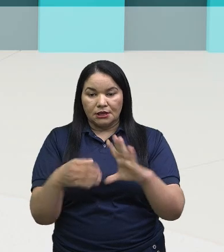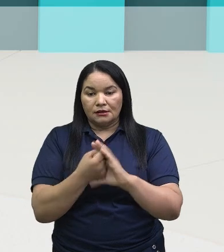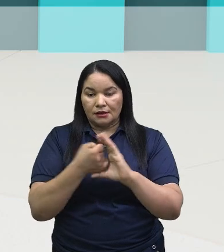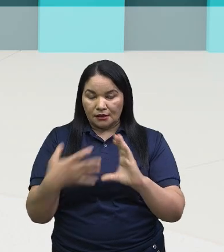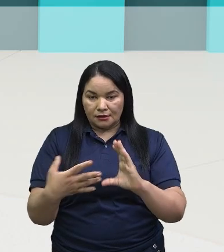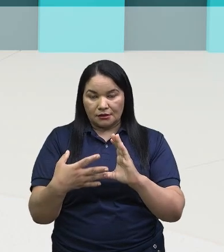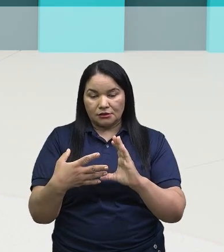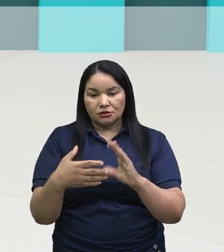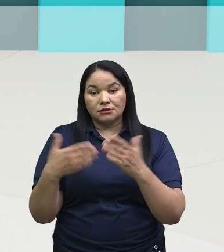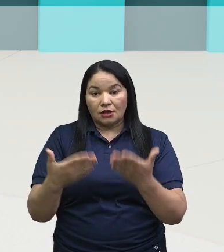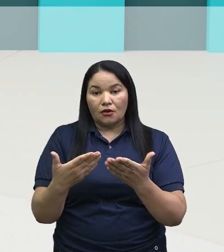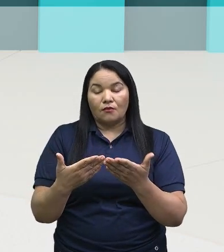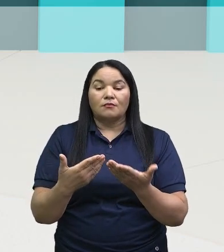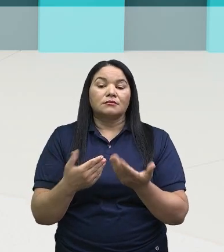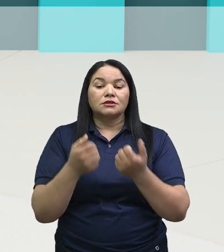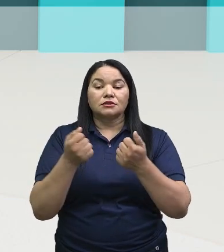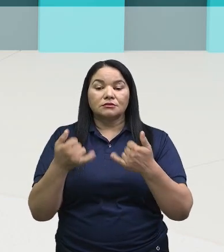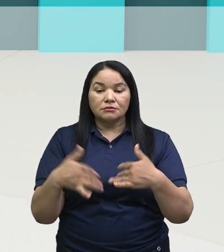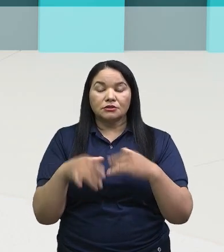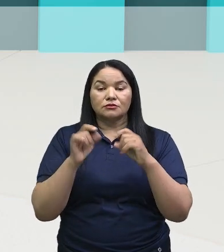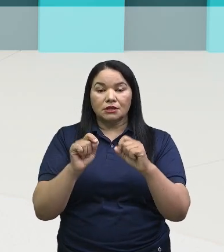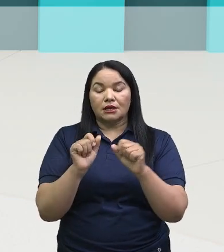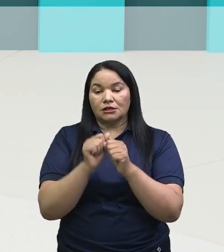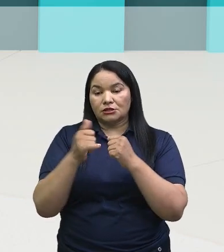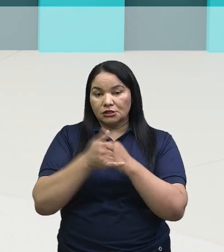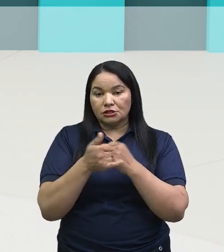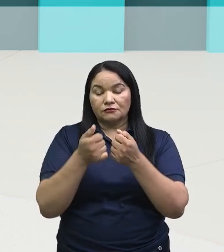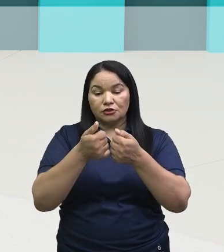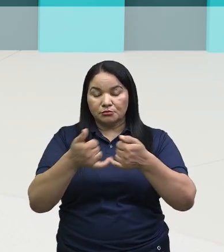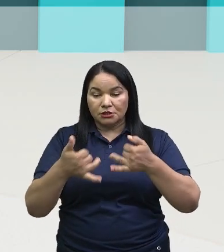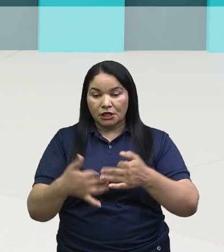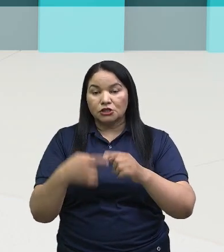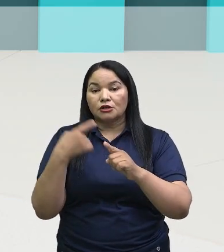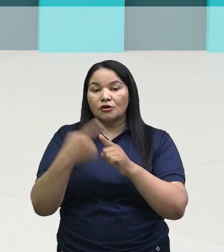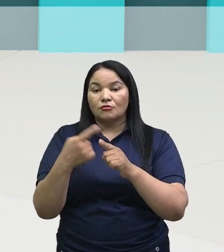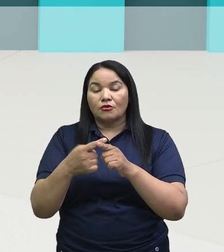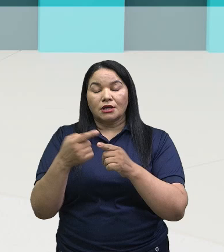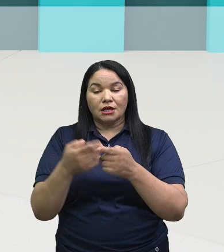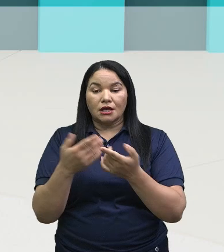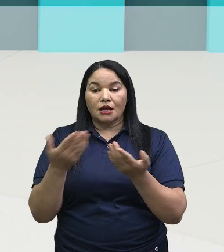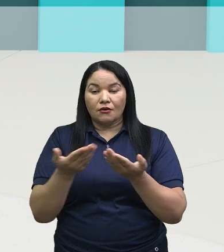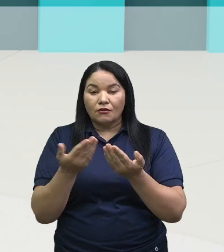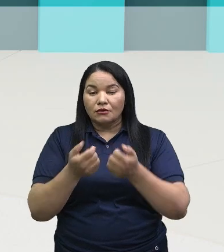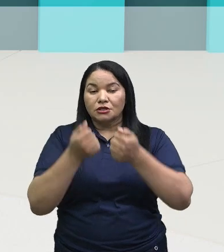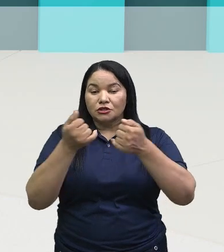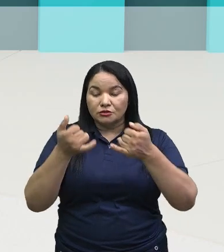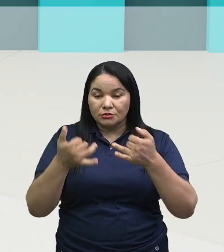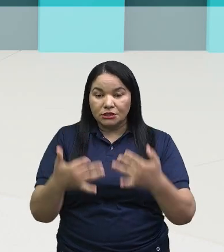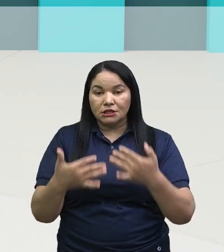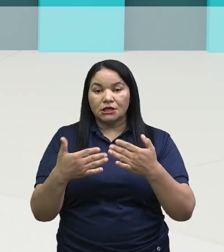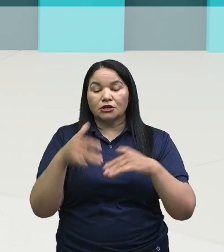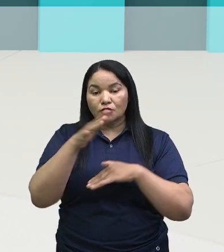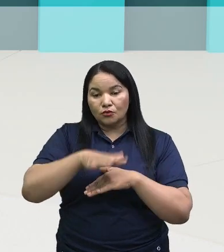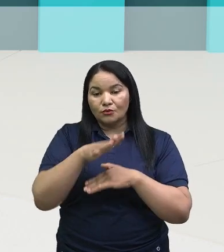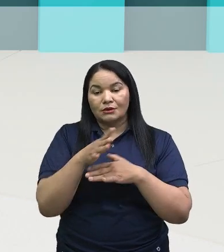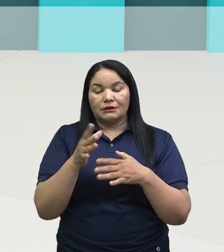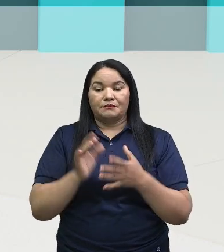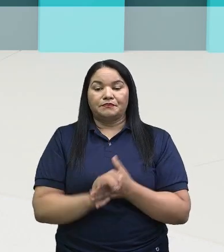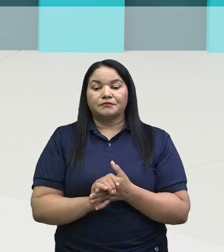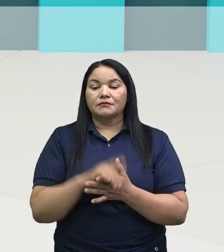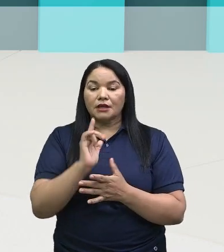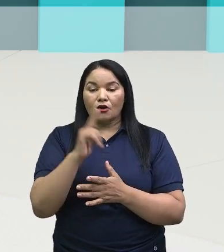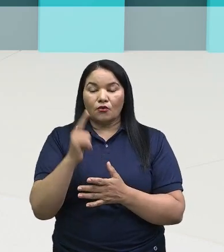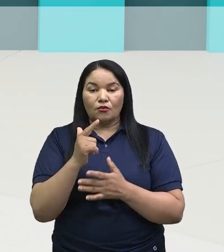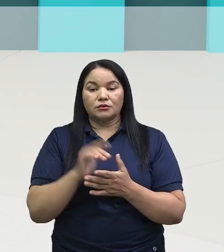por isso que ela se chama de adjetiva explicativa, porque eu estou explicando, generalizando. Enquanto lá na outra, eu estou o